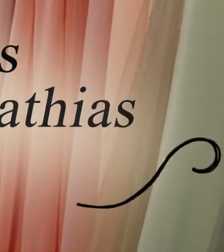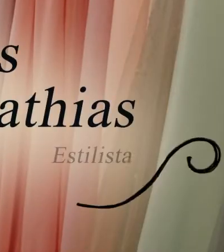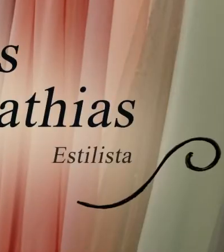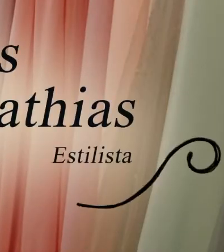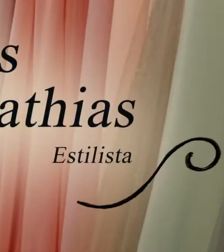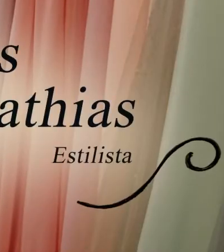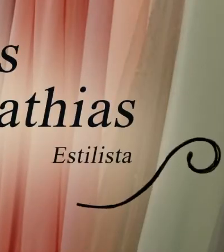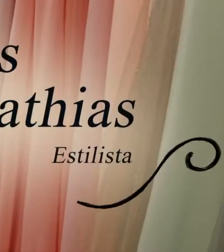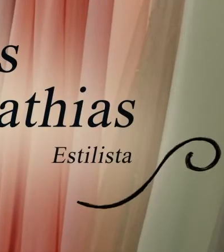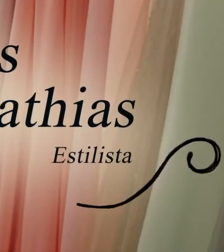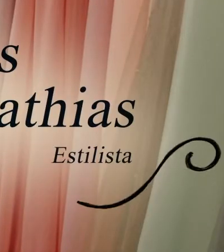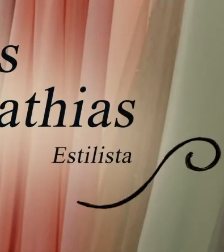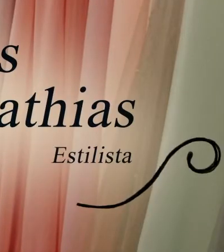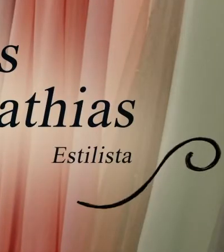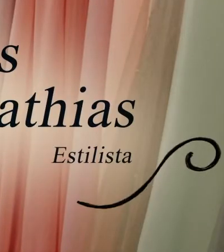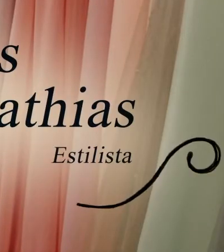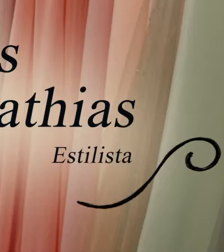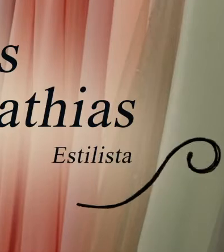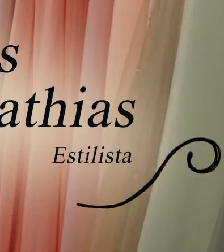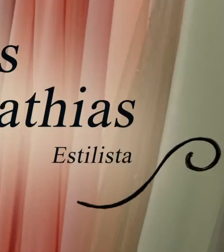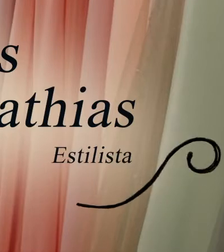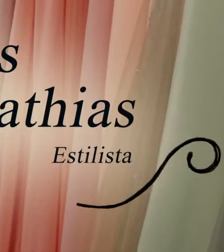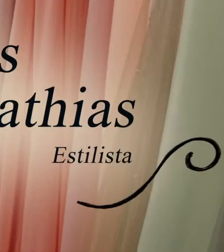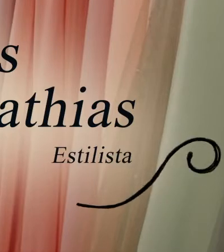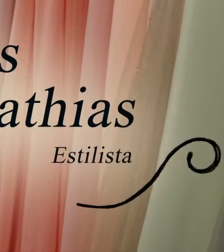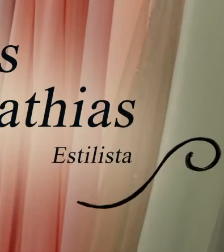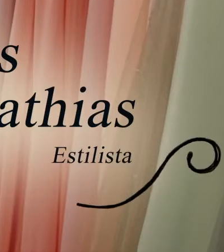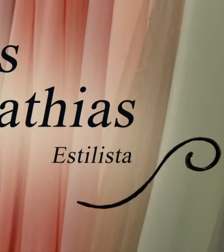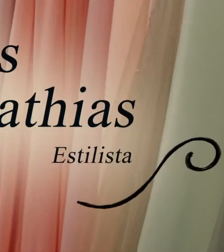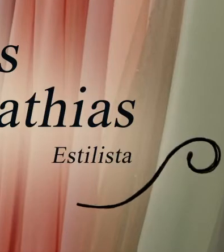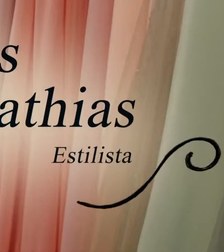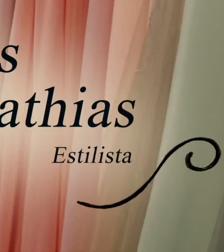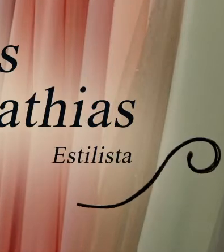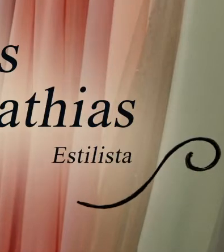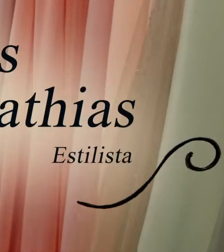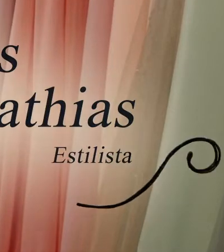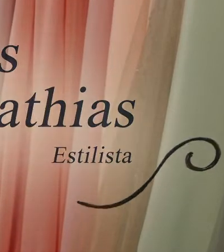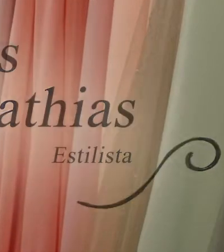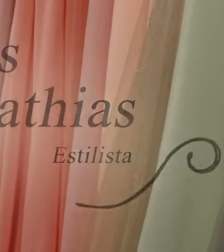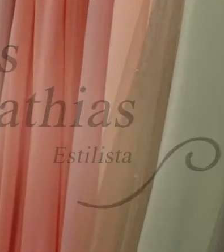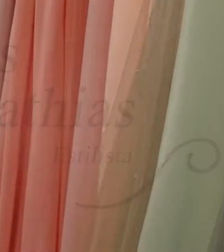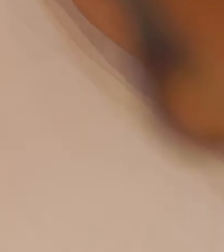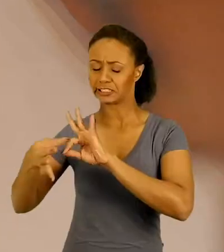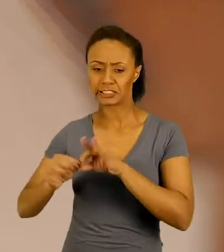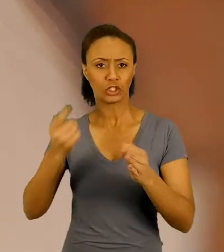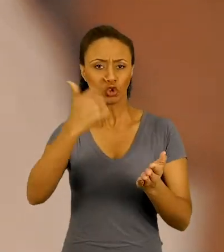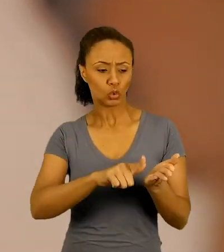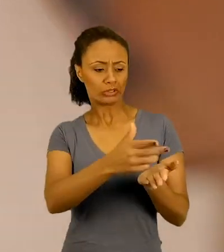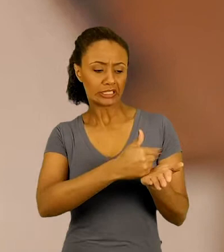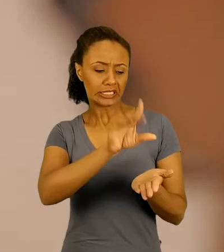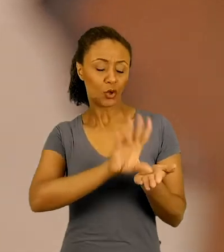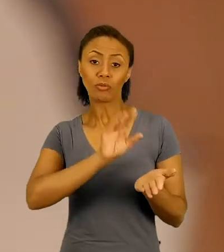fino em cima e começava a desenhar, a copiar aqueles desenhos. Eu copiava, não dava certo, rasgava, copiava. Aí eu